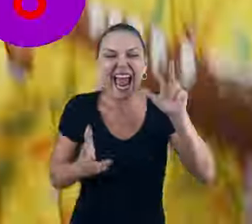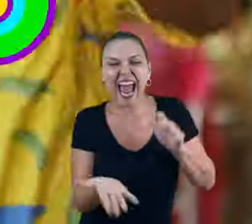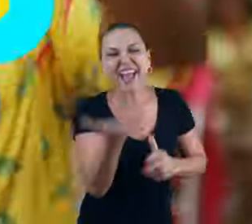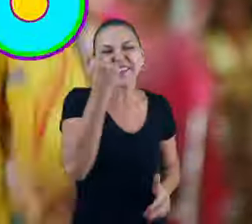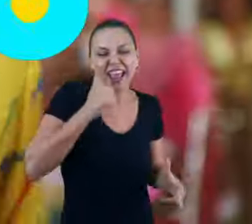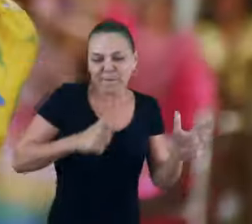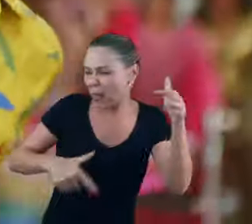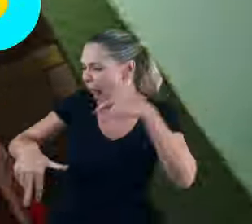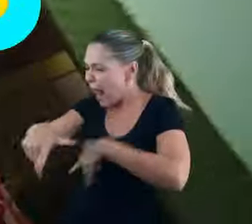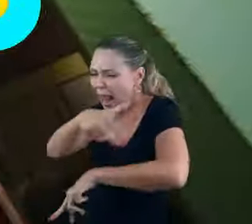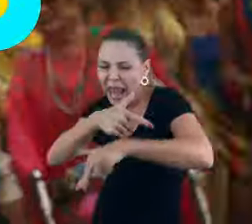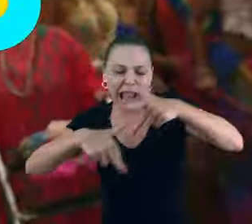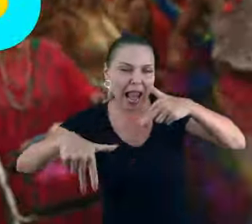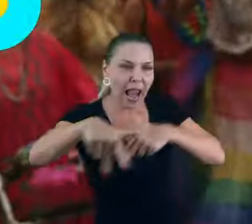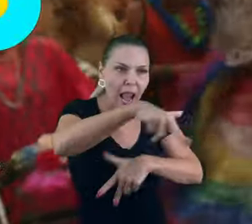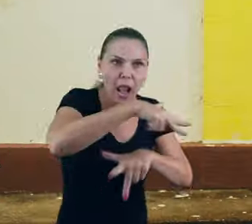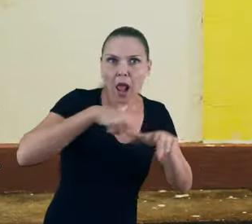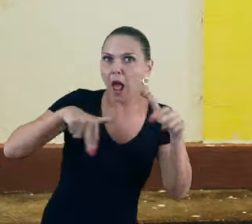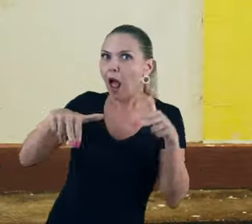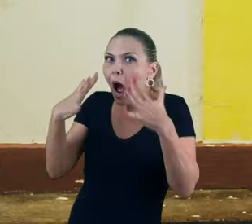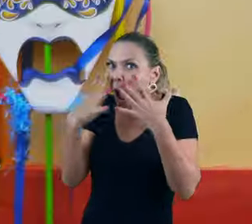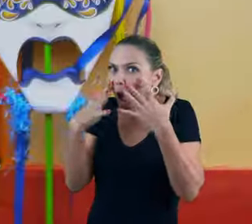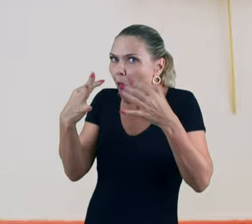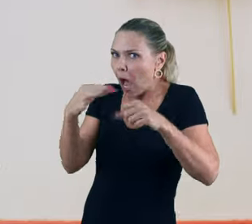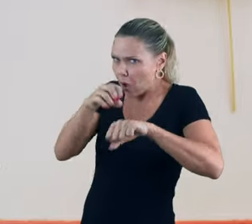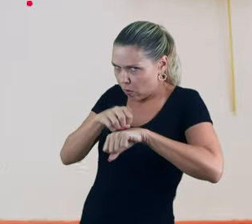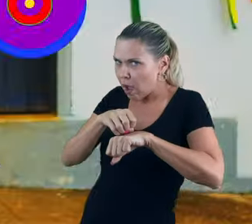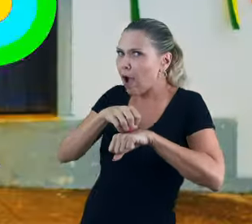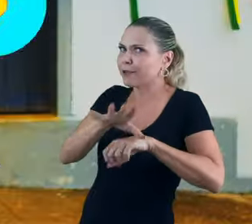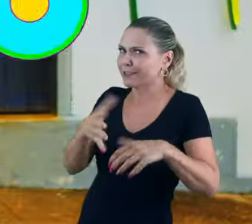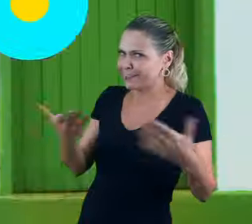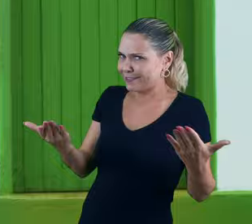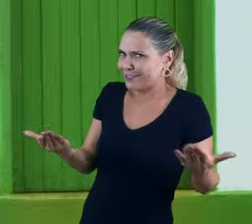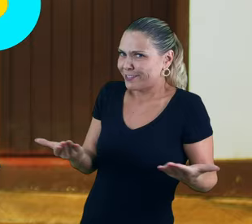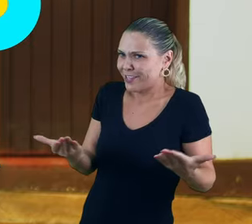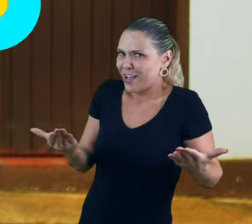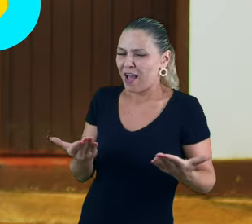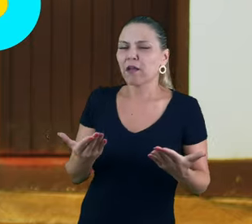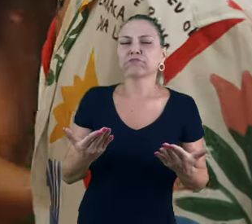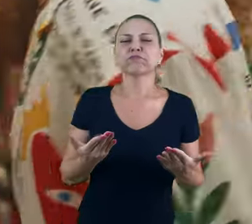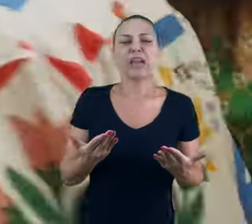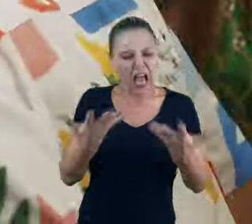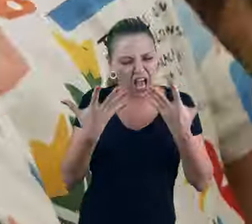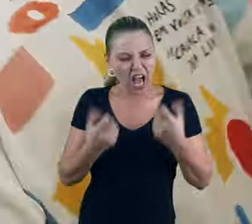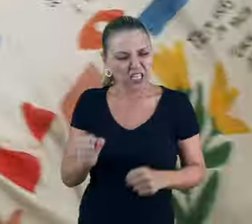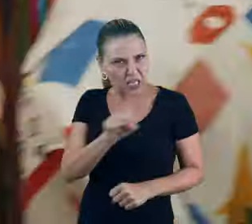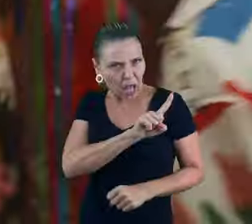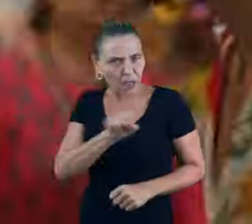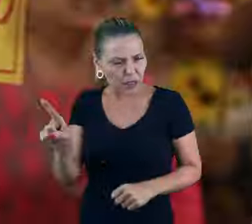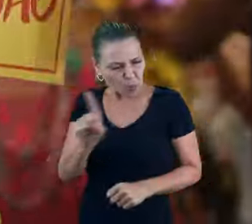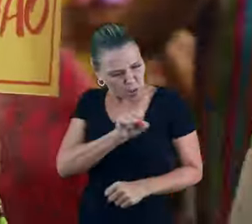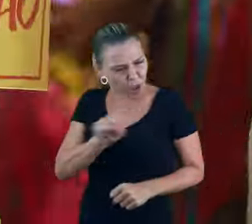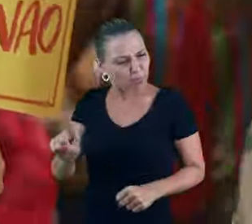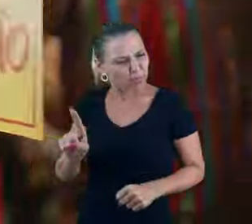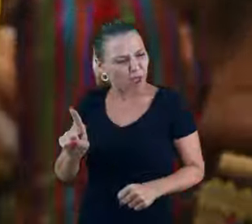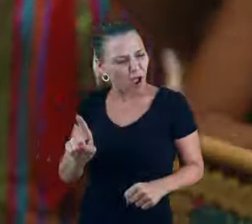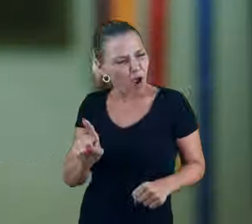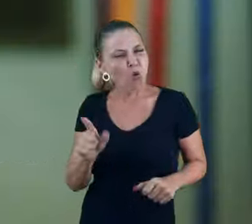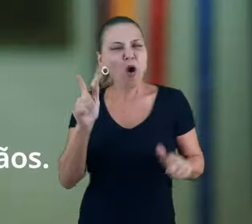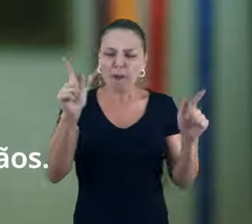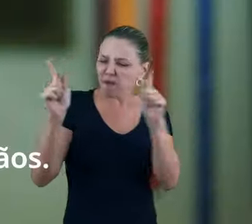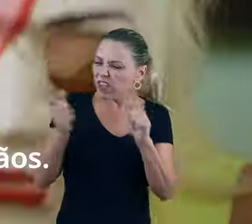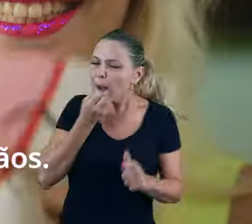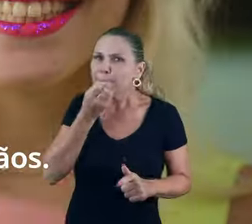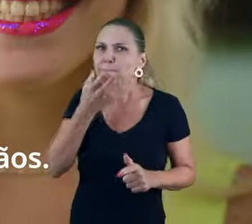carnaval vem no passinho, pode vir, pode chegar. Mas se liga na ideia que eu vou te dar. Tem que brincar na manha, saber que não é